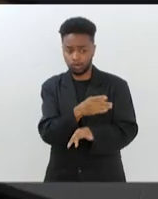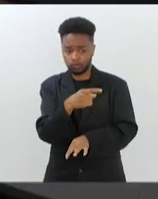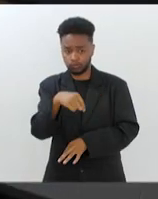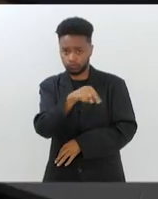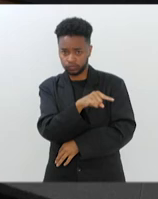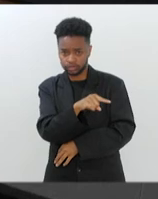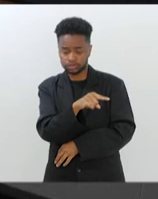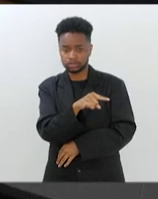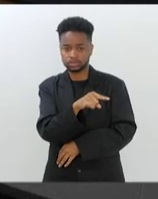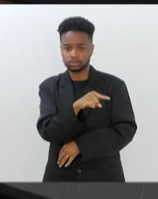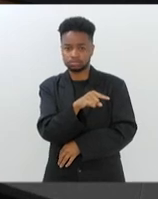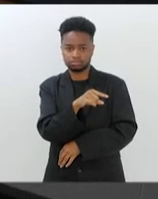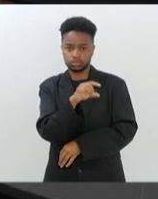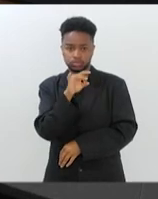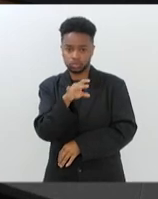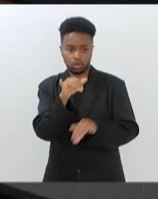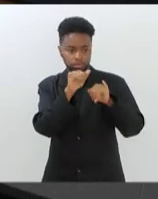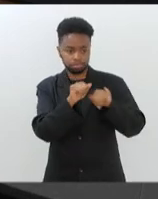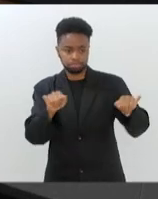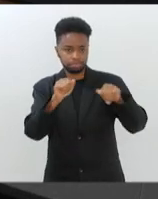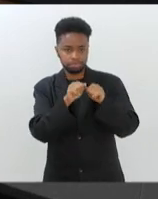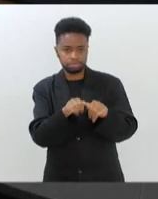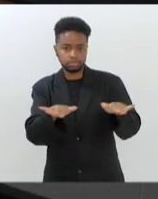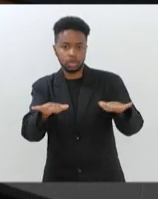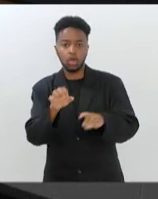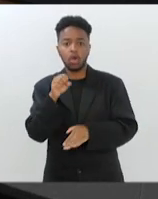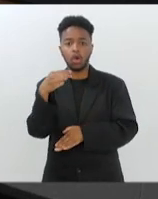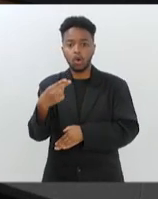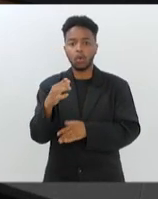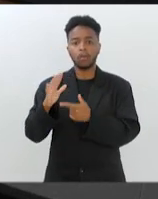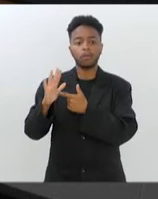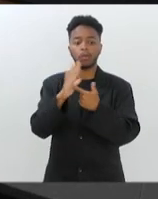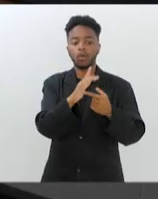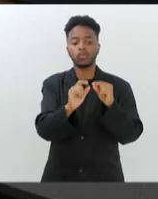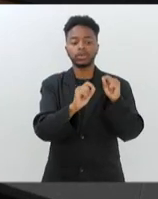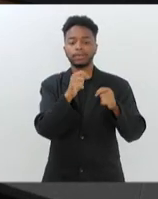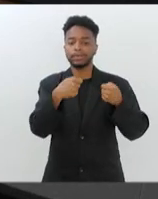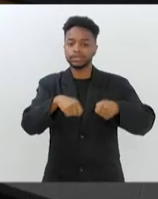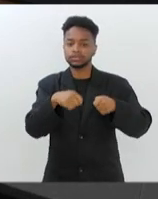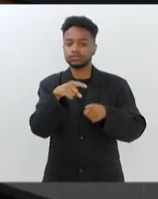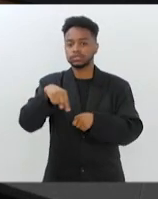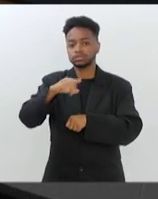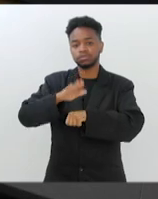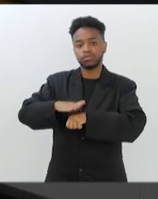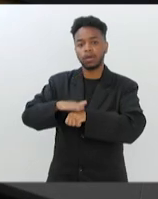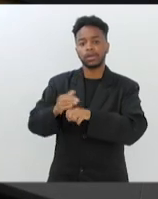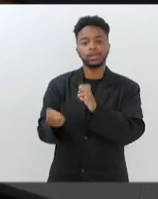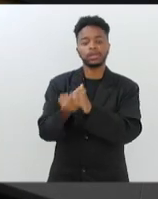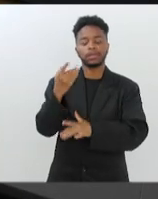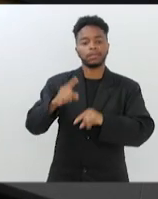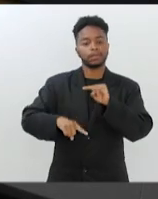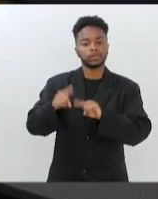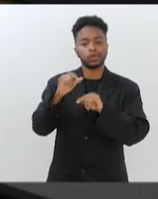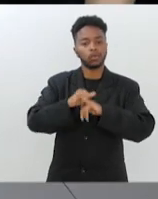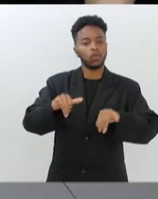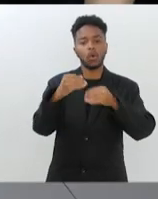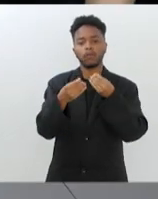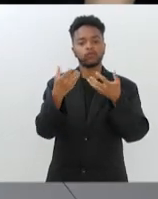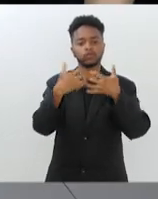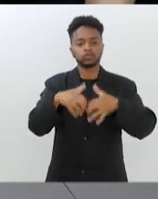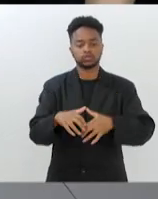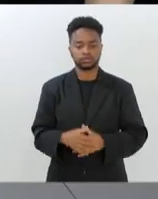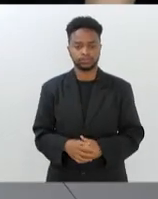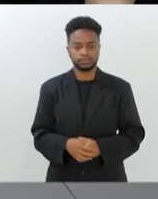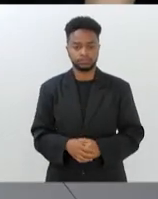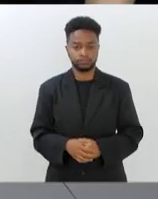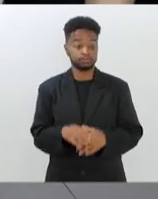só tratam da veiculação ou elas mandam a demanda para que vocês venham produzir todas as peças publicitárias como é que funciona então a